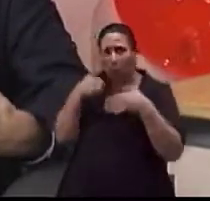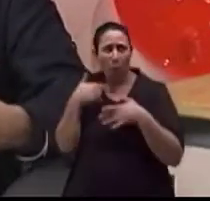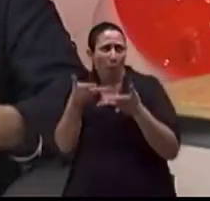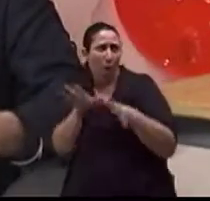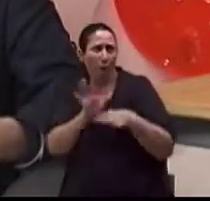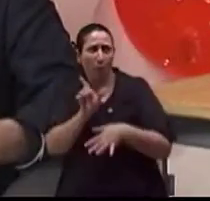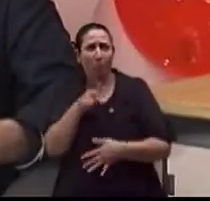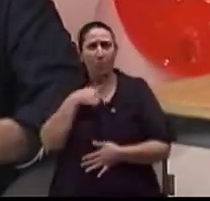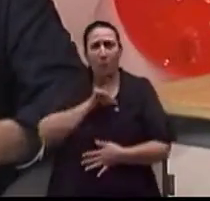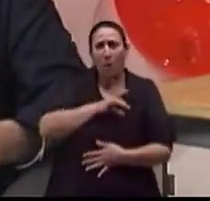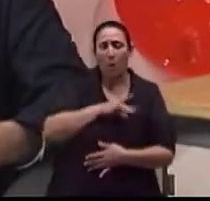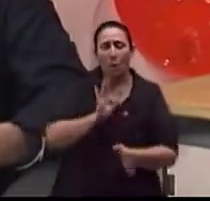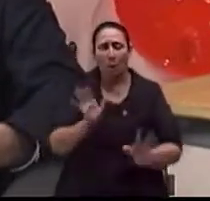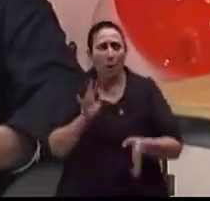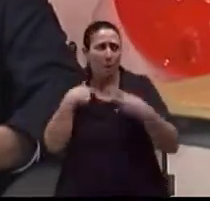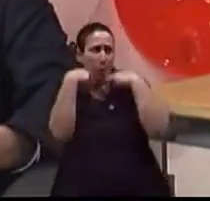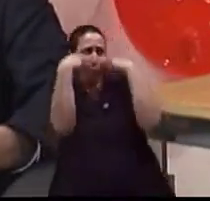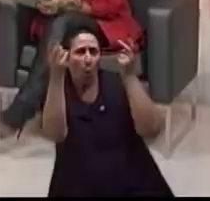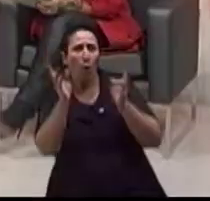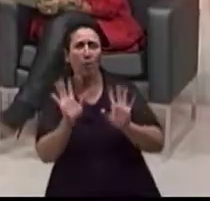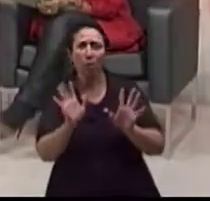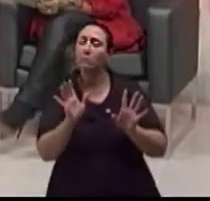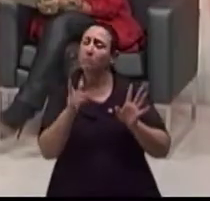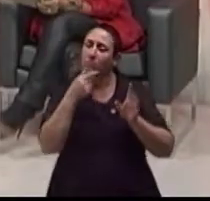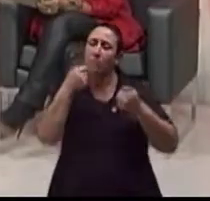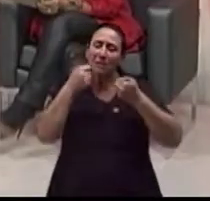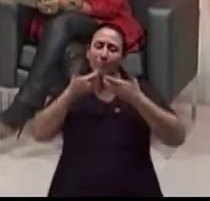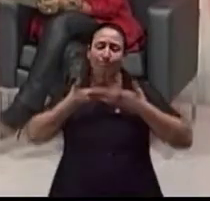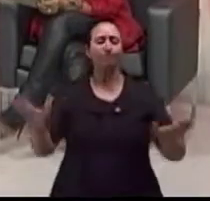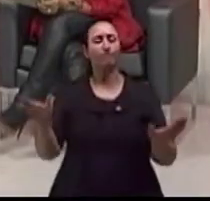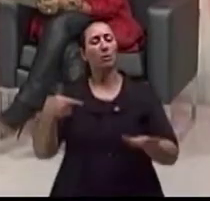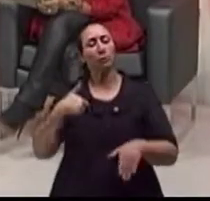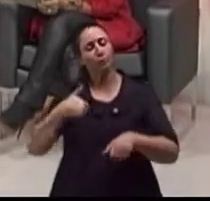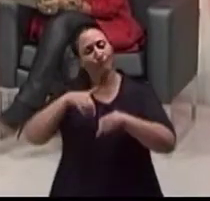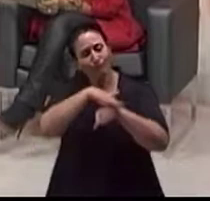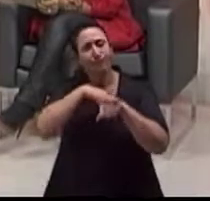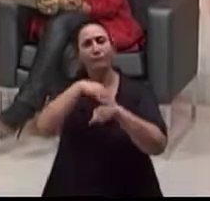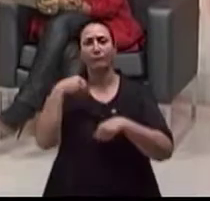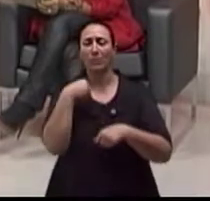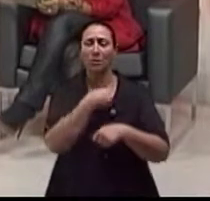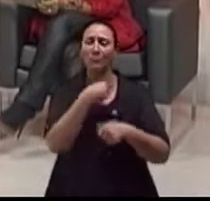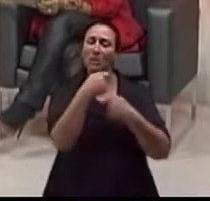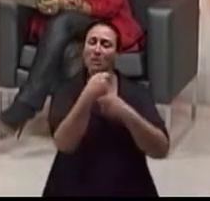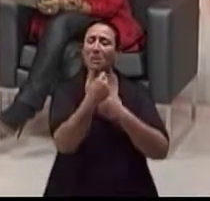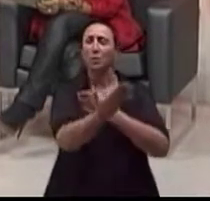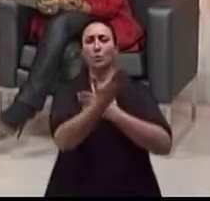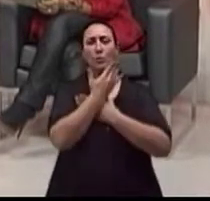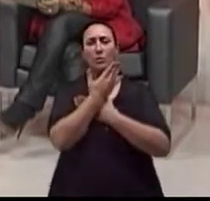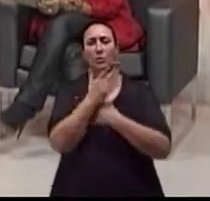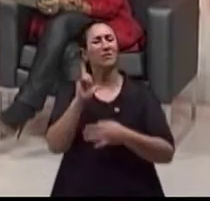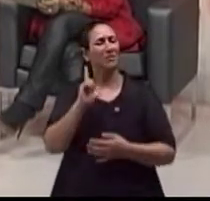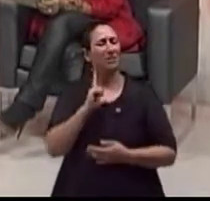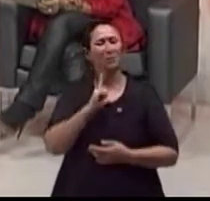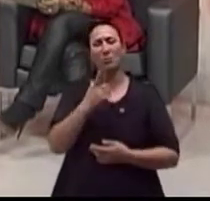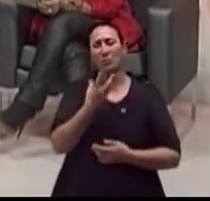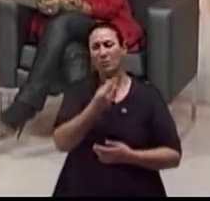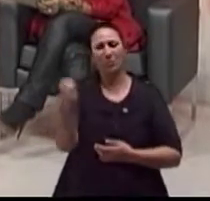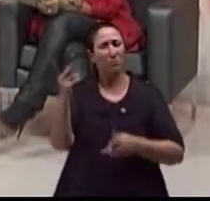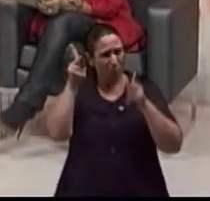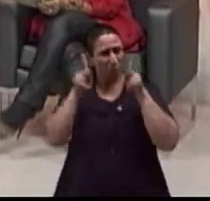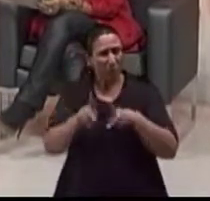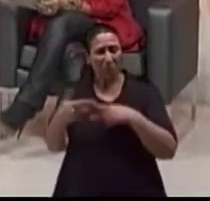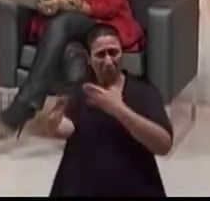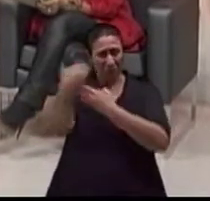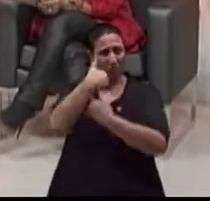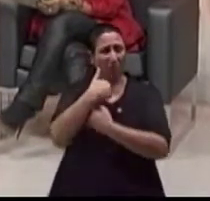essa proteção que ele tem de poder de óleo tô precisando de ajuda e às vezes eu tenho algumas pacientes que diz o doutor eu vim aqui só para gente conversar